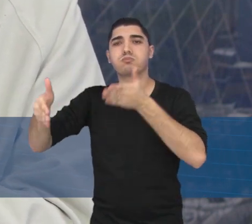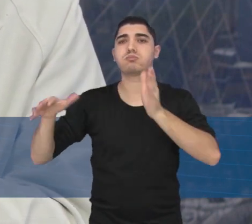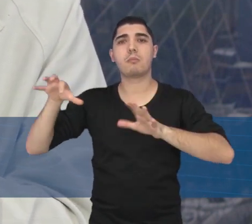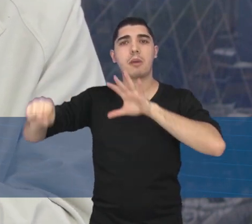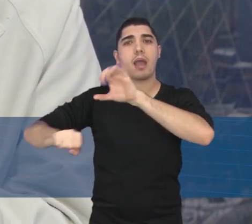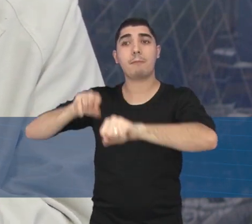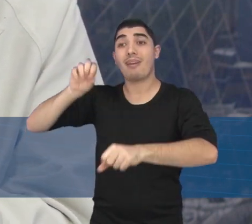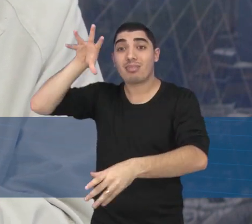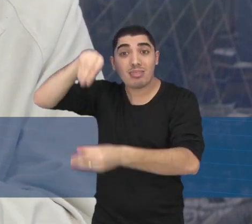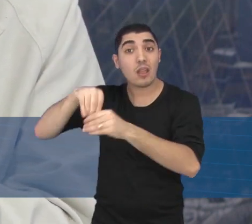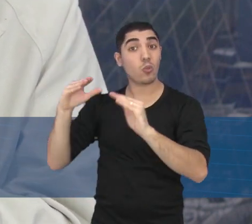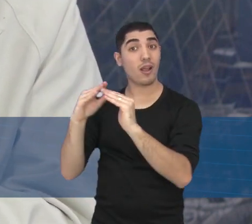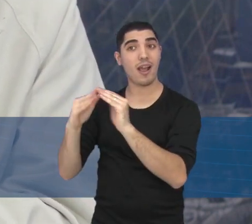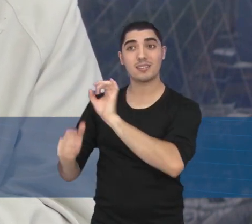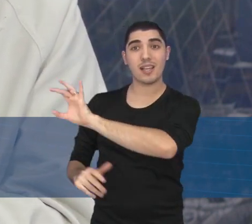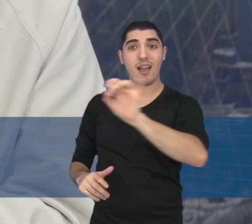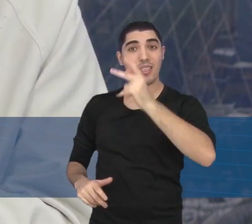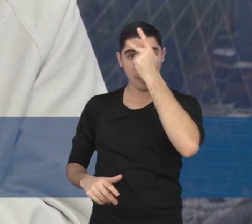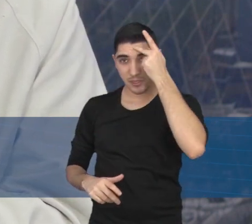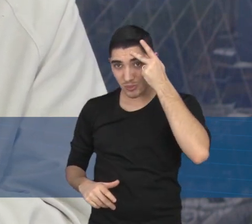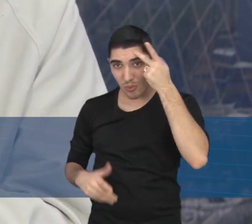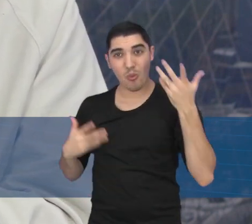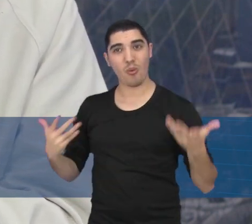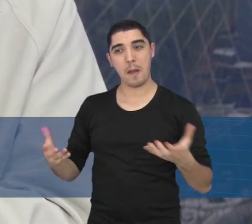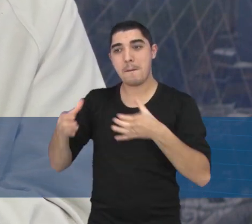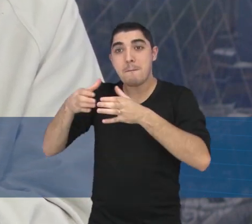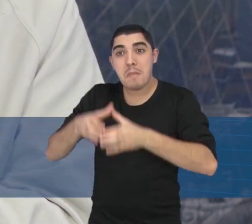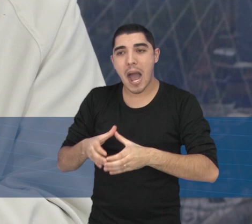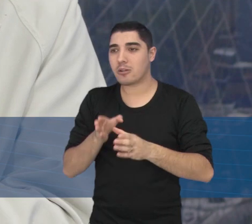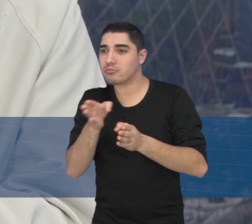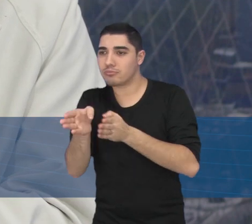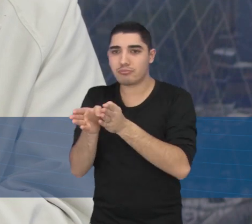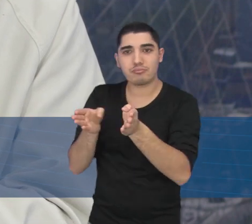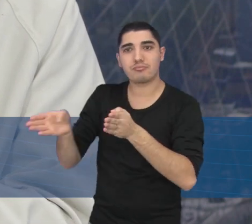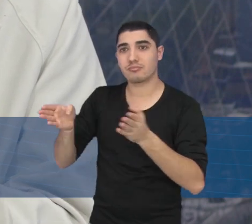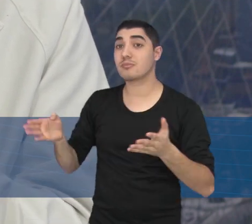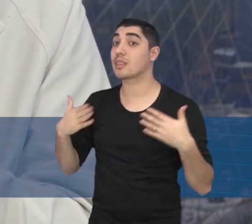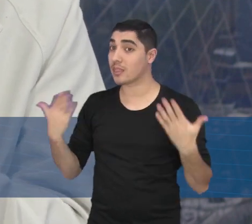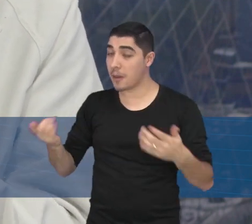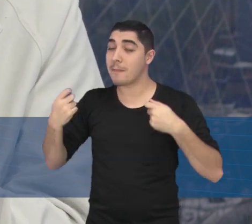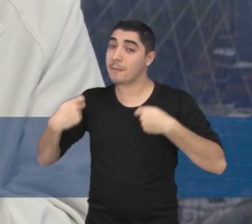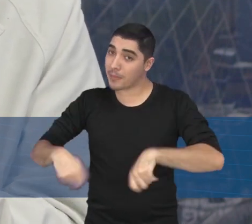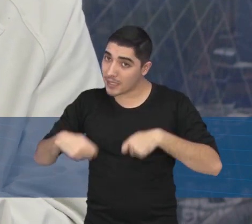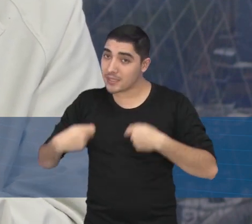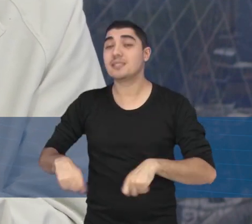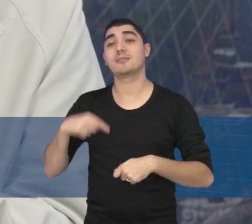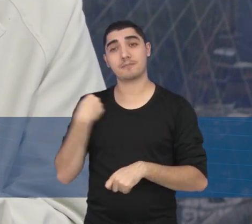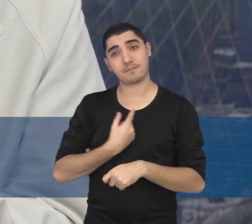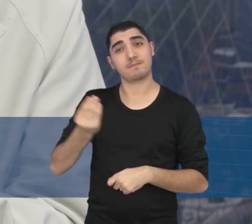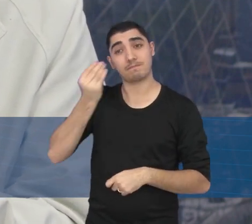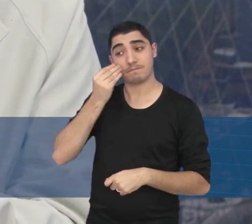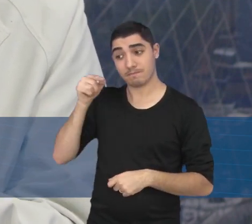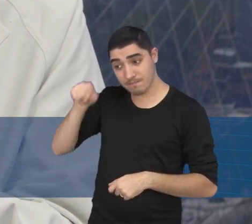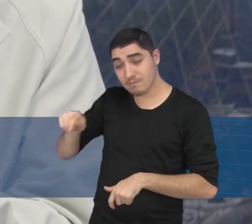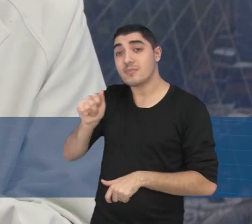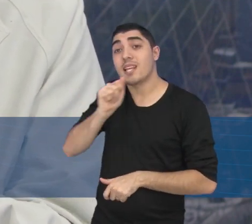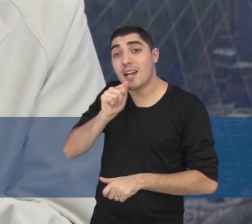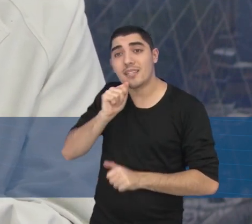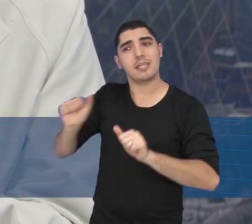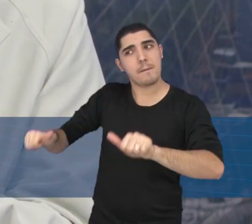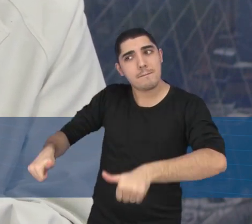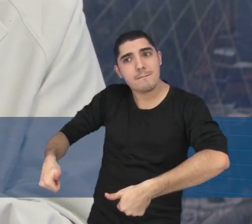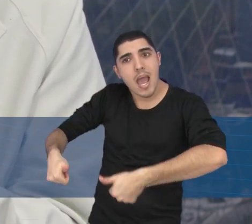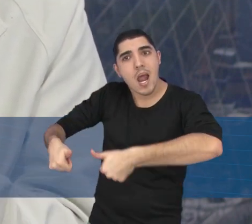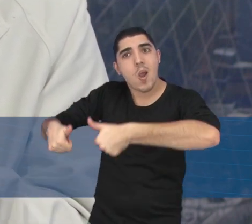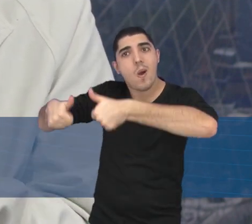recurso nas residências, ele vai buscar esse lixo nas residências. Então a gente tem que tentar fazer com que isso aí melhore